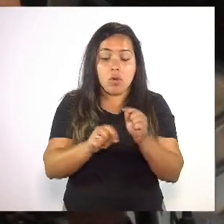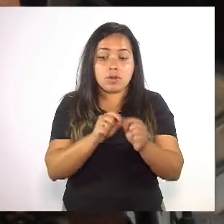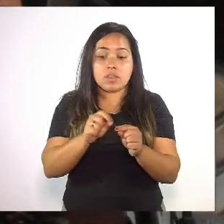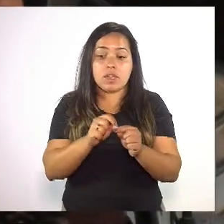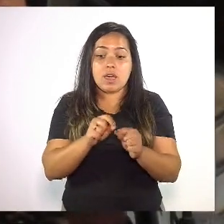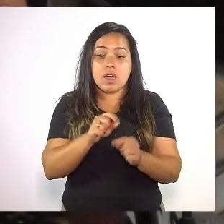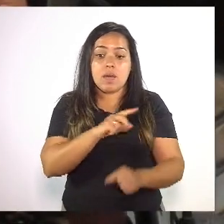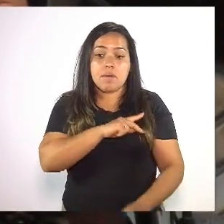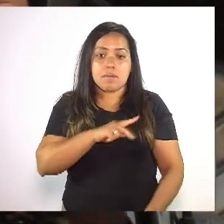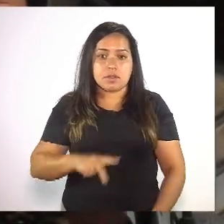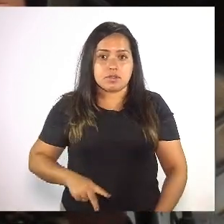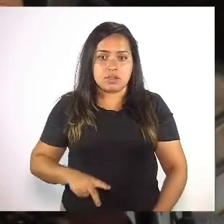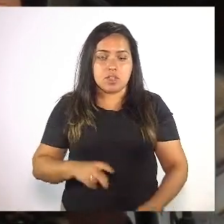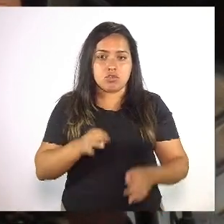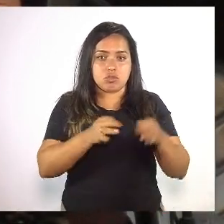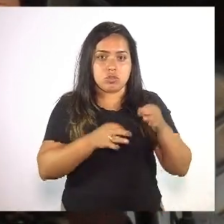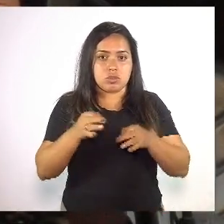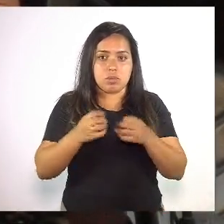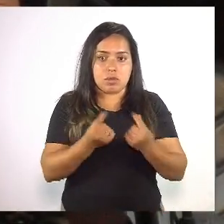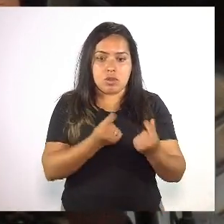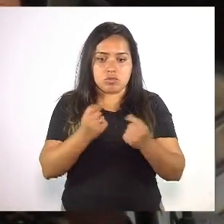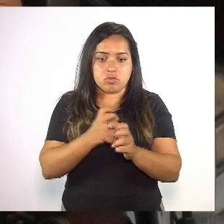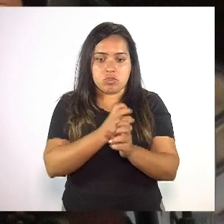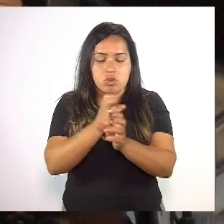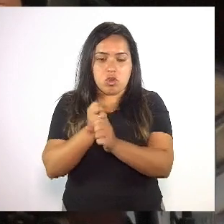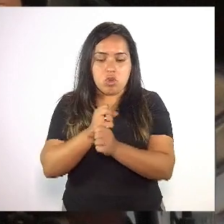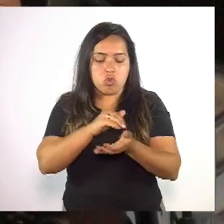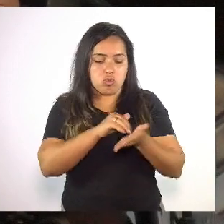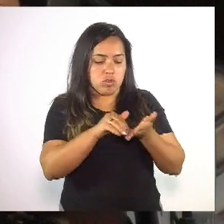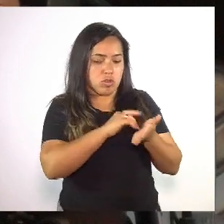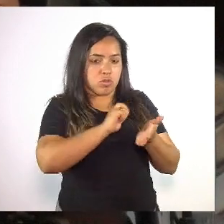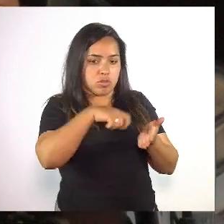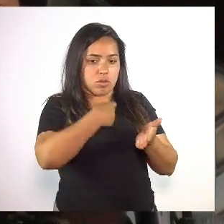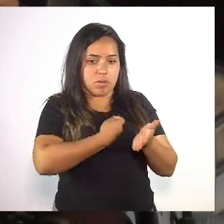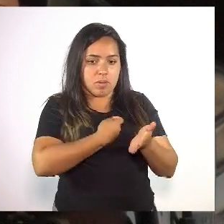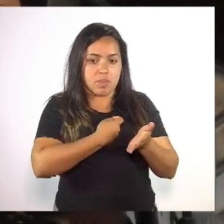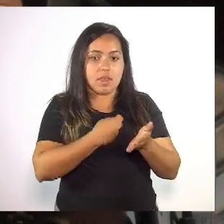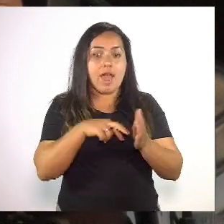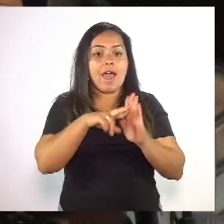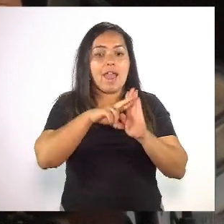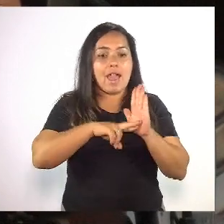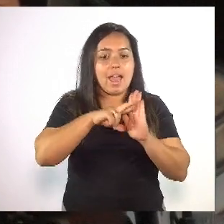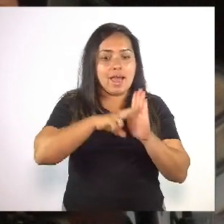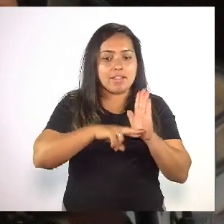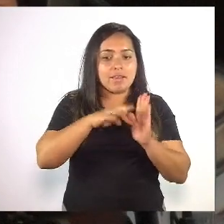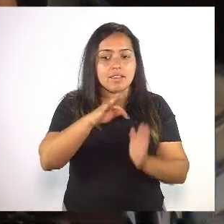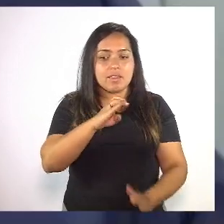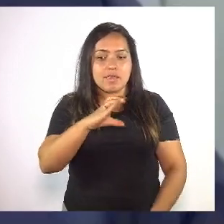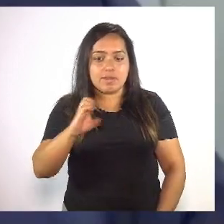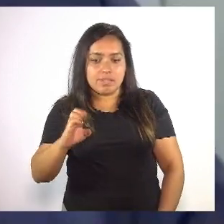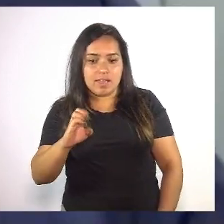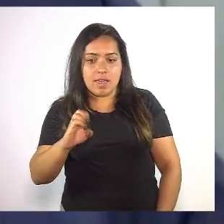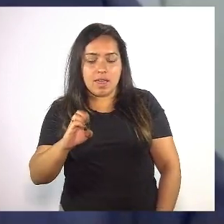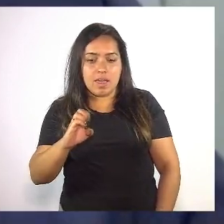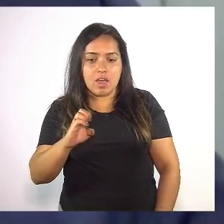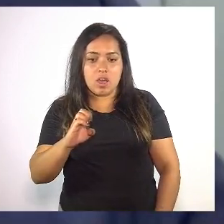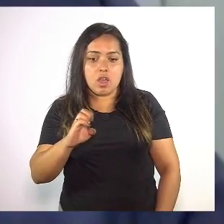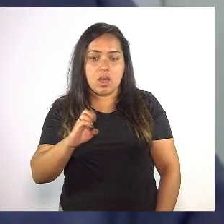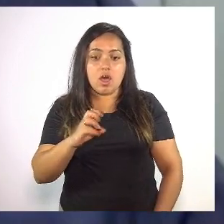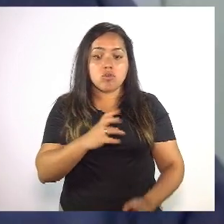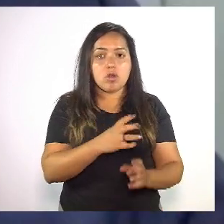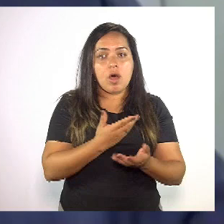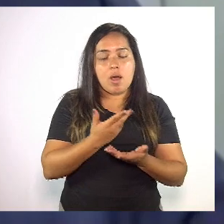Contas. É, eu sou subsecretário de Controle e Gestão da Receita, do TCE, e